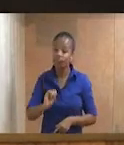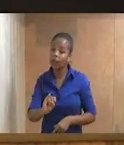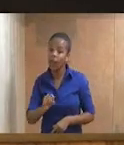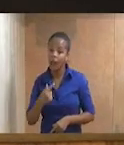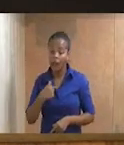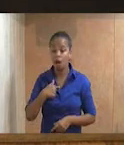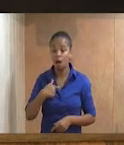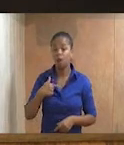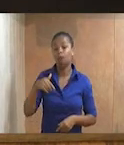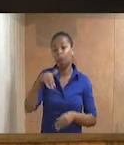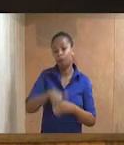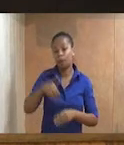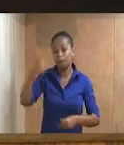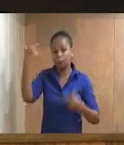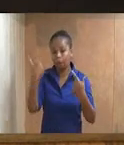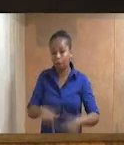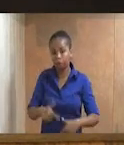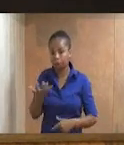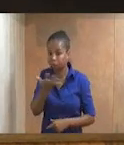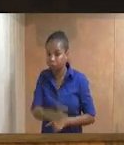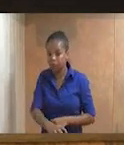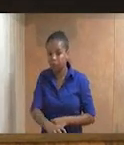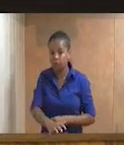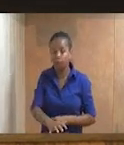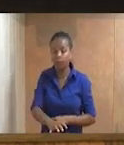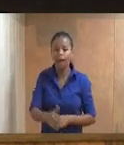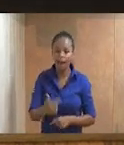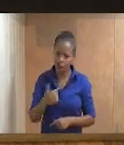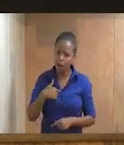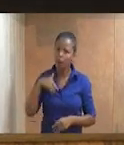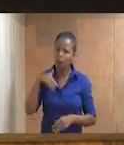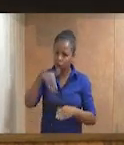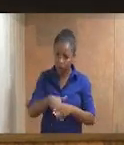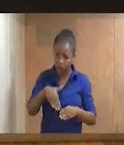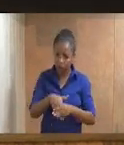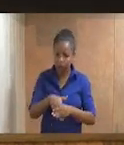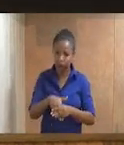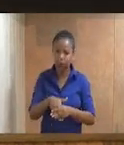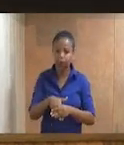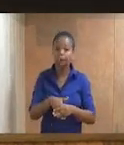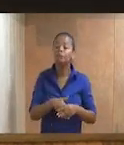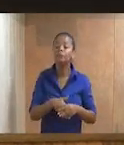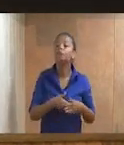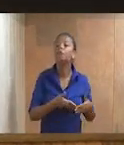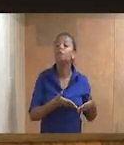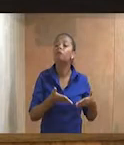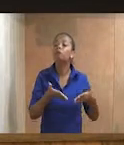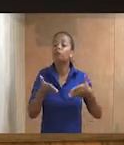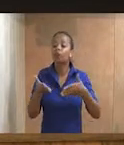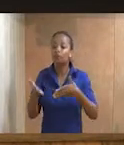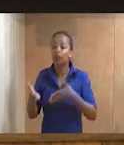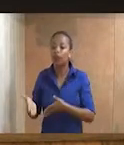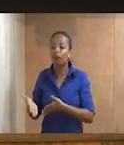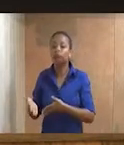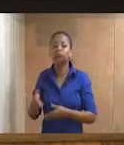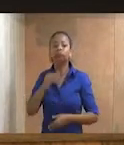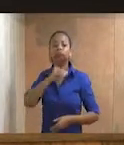professor. Eu só voto, senhor presidente, senhores vereadores, se vier um reajuste